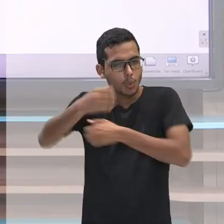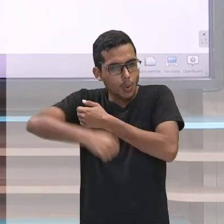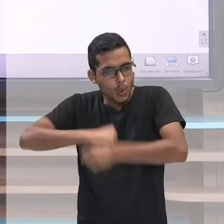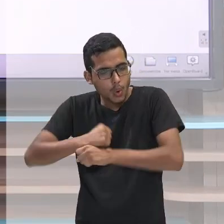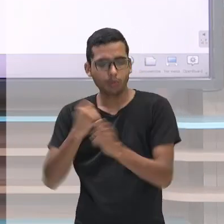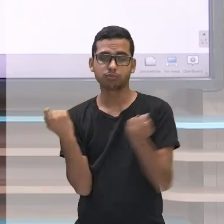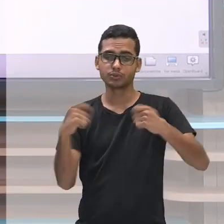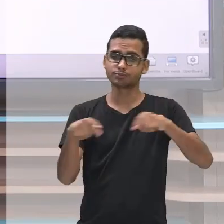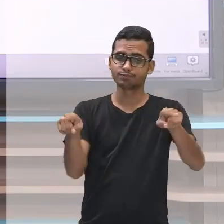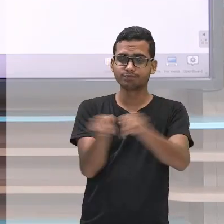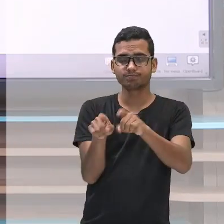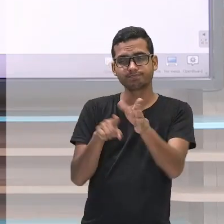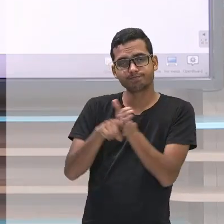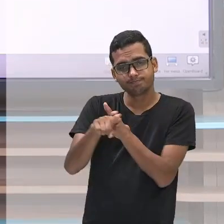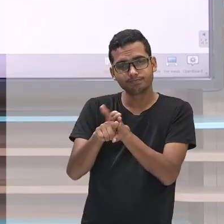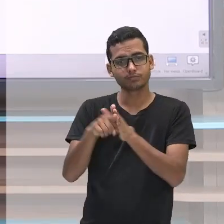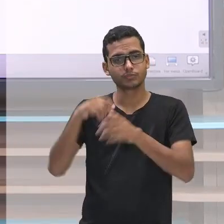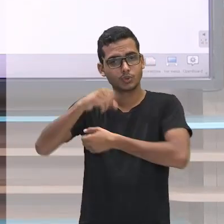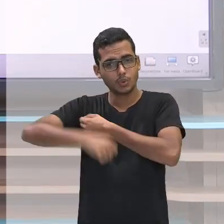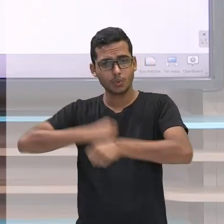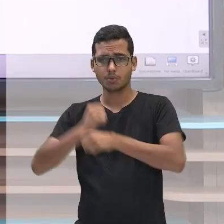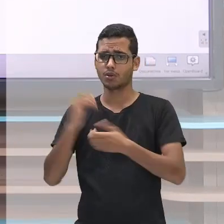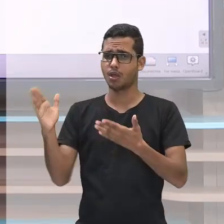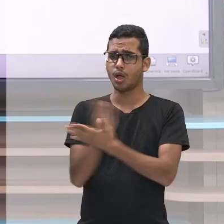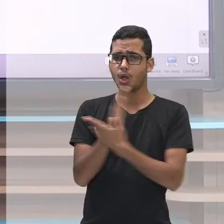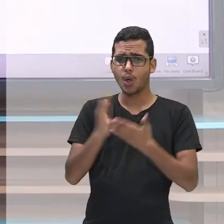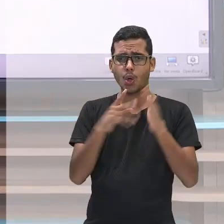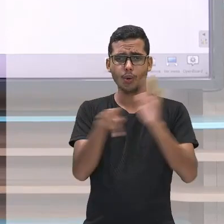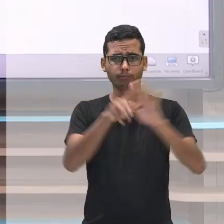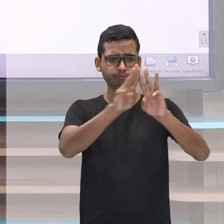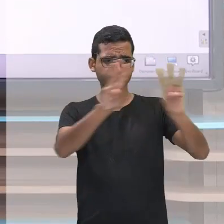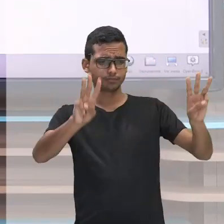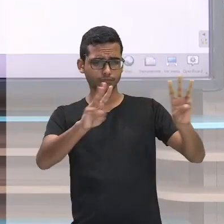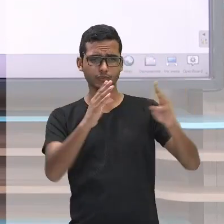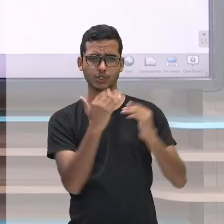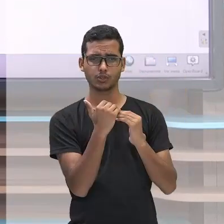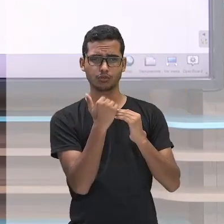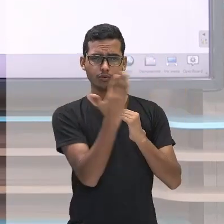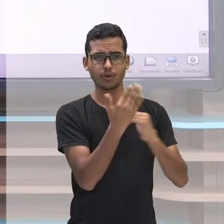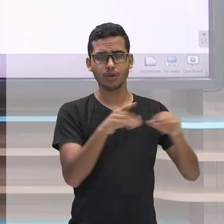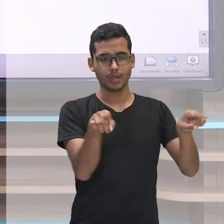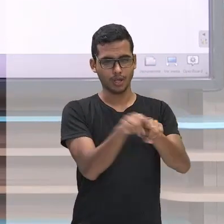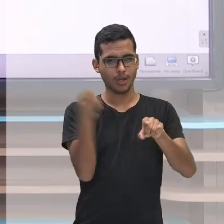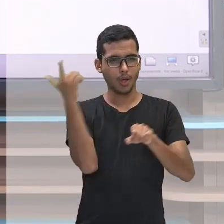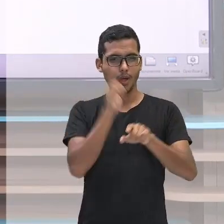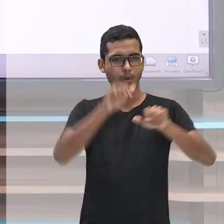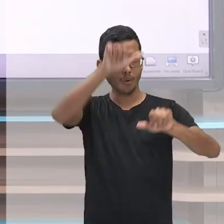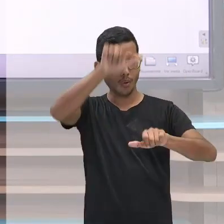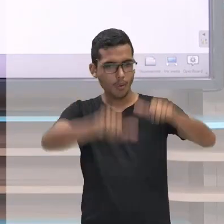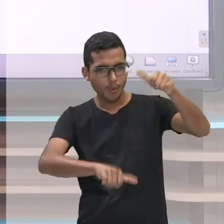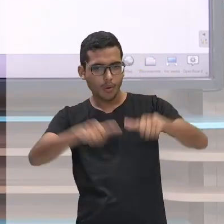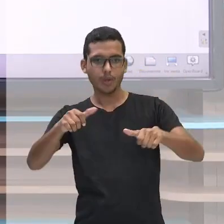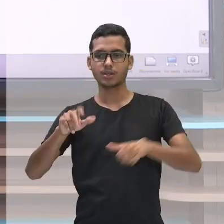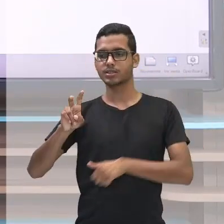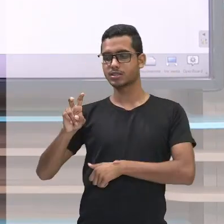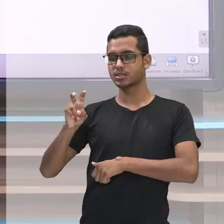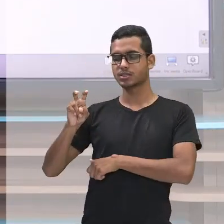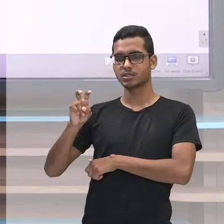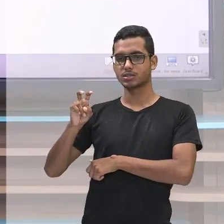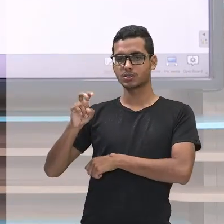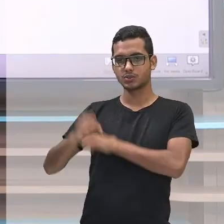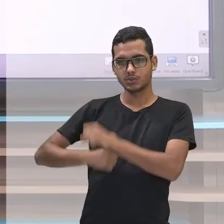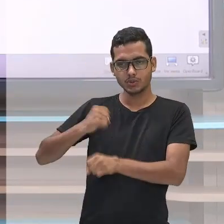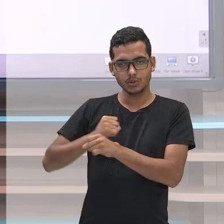ali também o ano. Alguns sites, eles fazem essa análise, esse parâmetro a cada 5 anos, mas